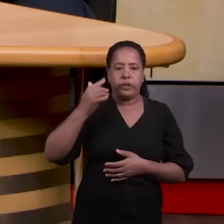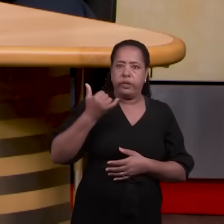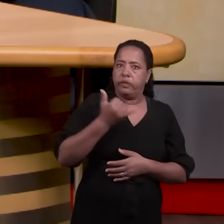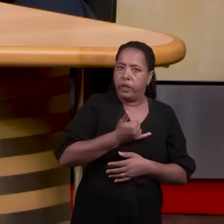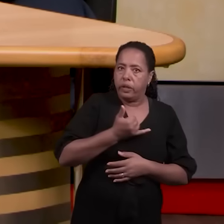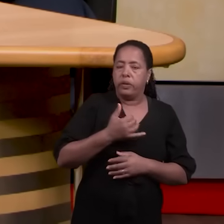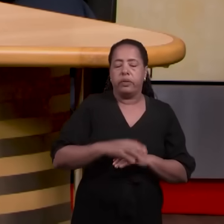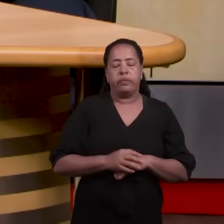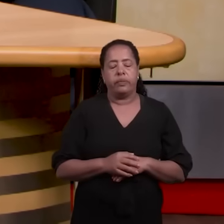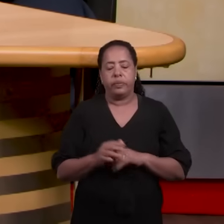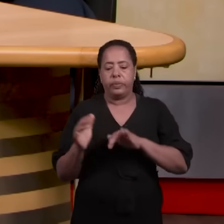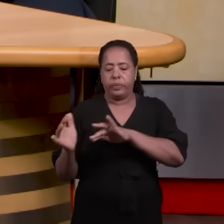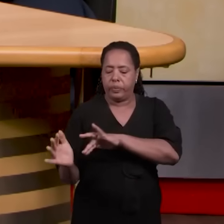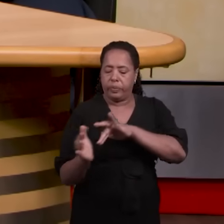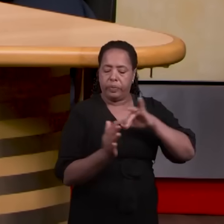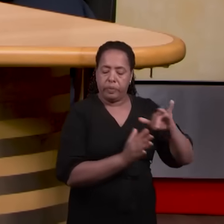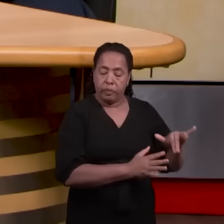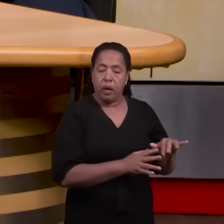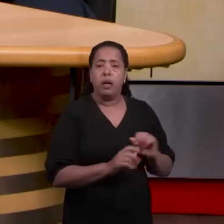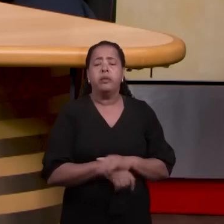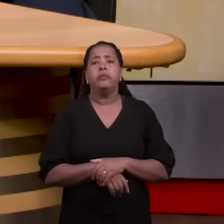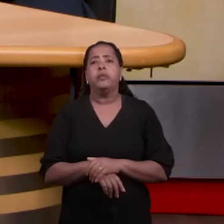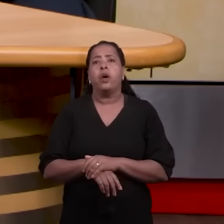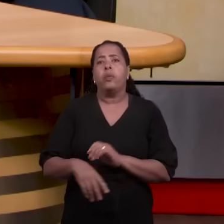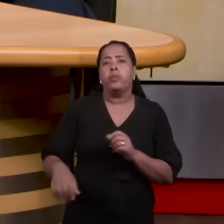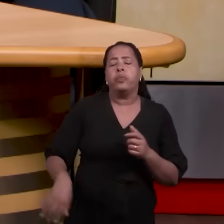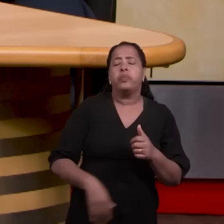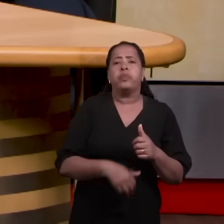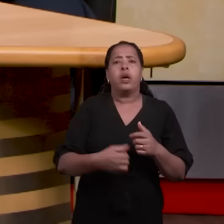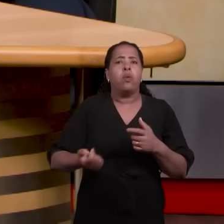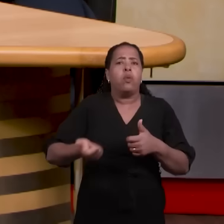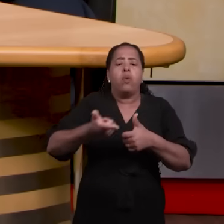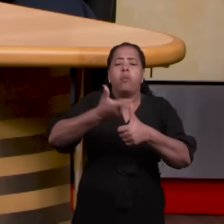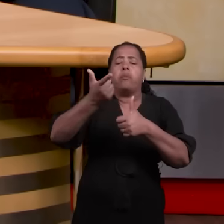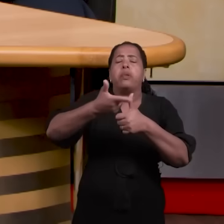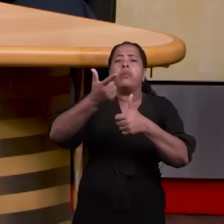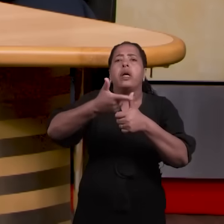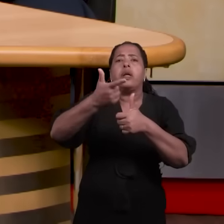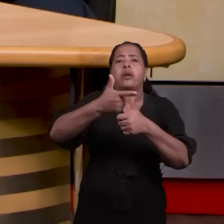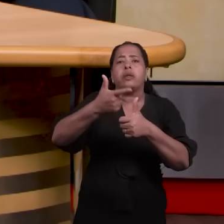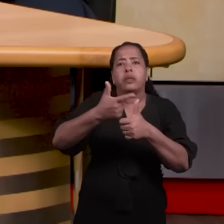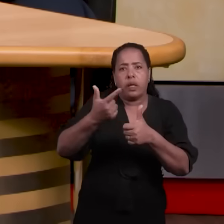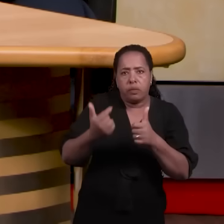Marcelo, a primeira parte sua que era discernimento de espírito,